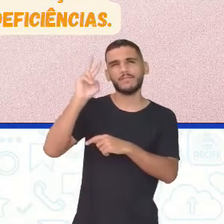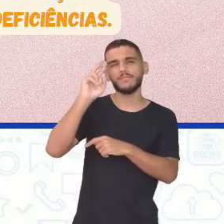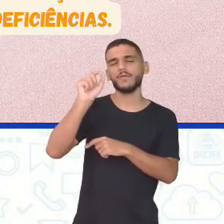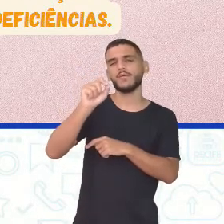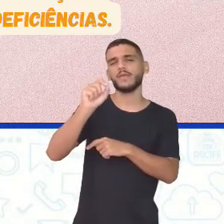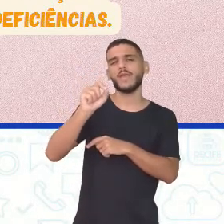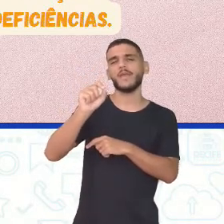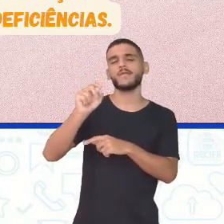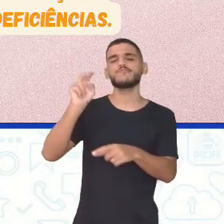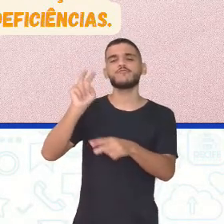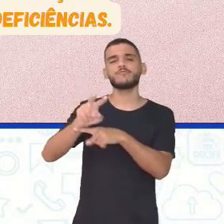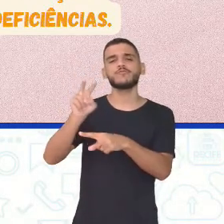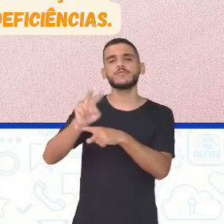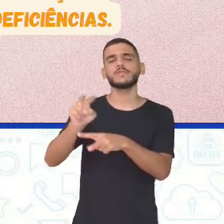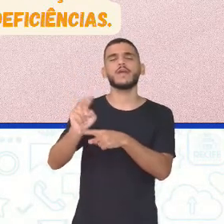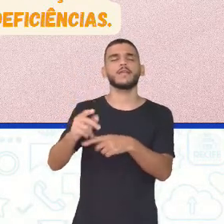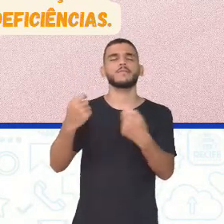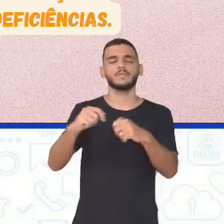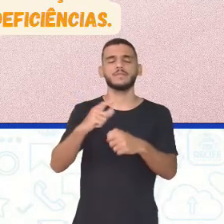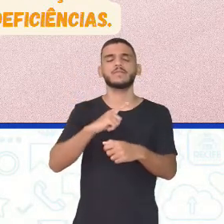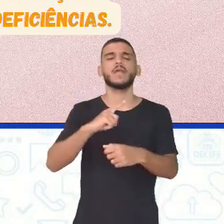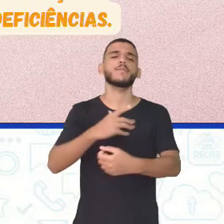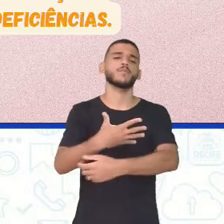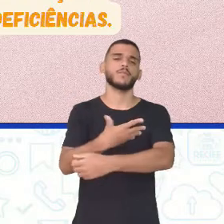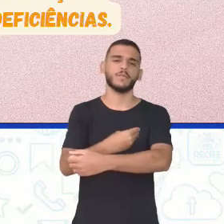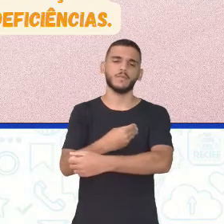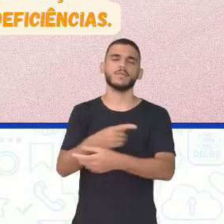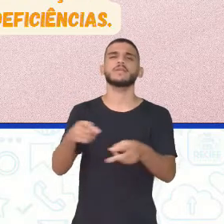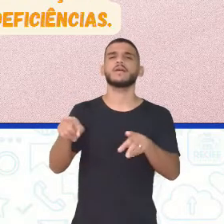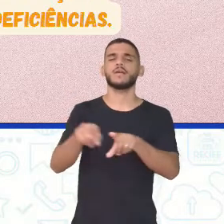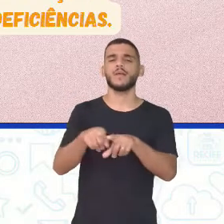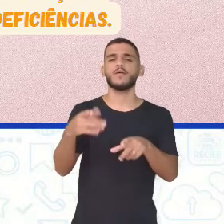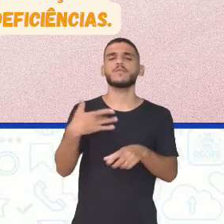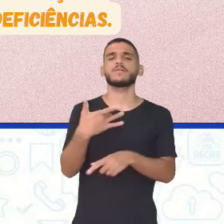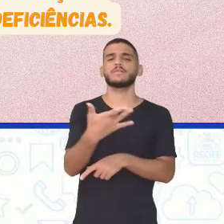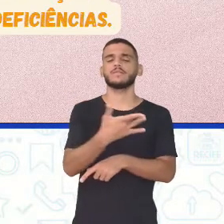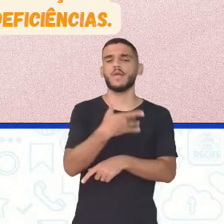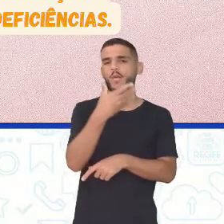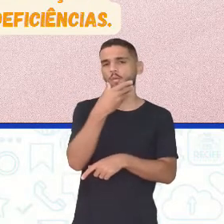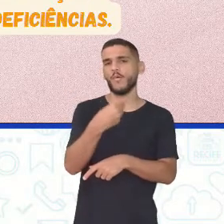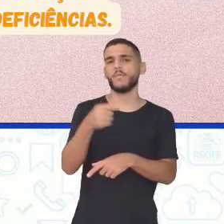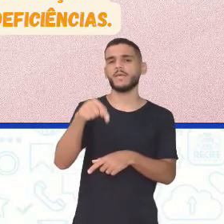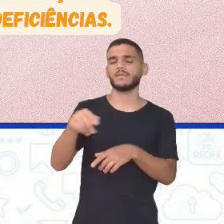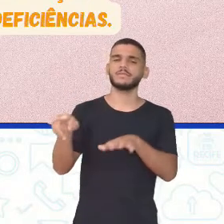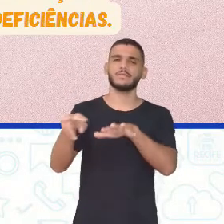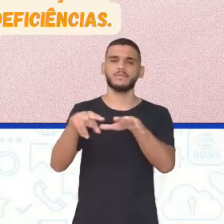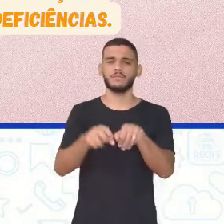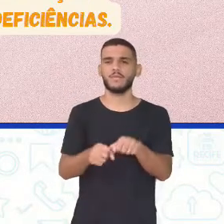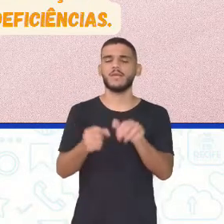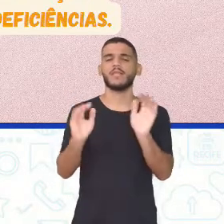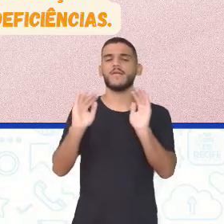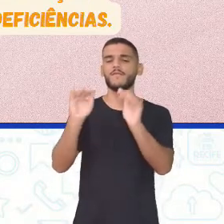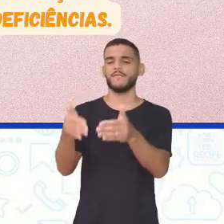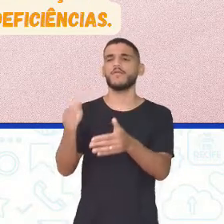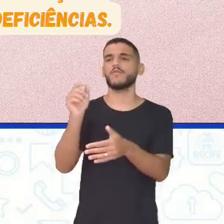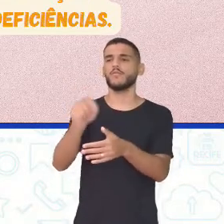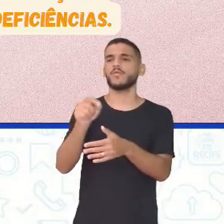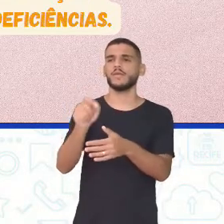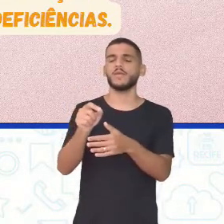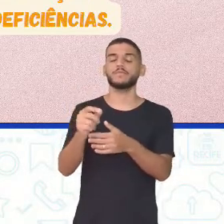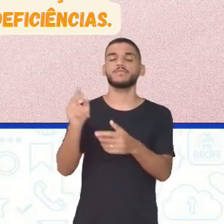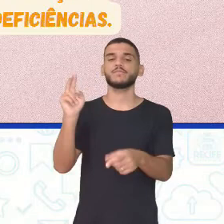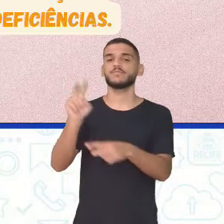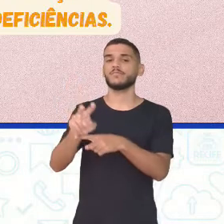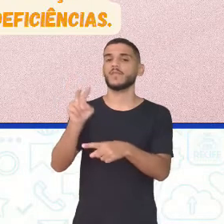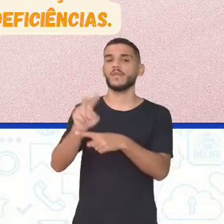ter. Já falamos da amamentação, da saúde do homem, e esta semana nós estamos falando a respeito aí, ó, da